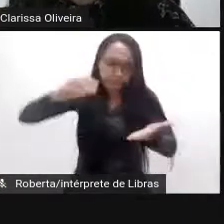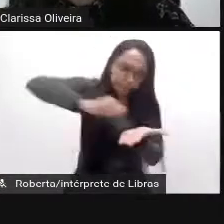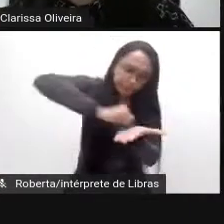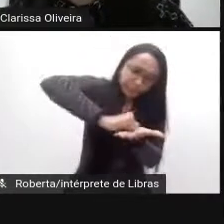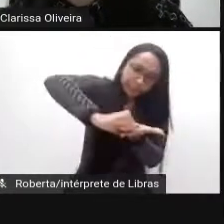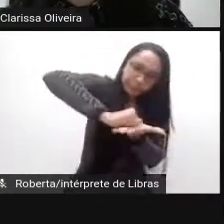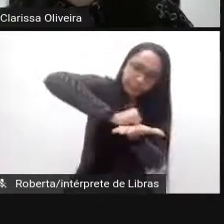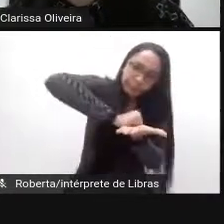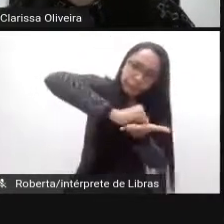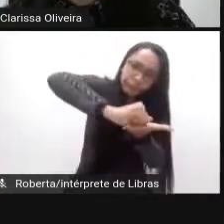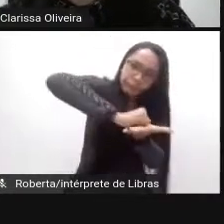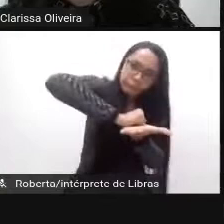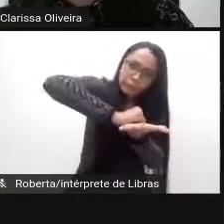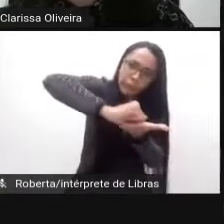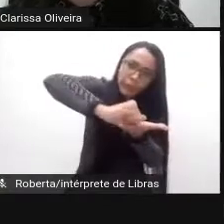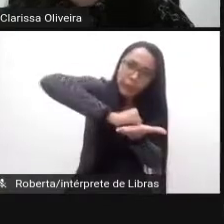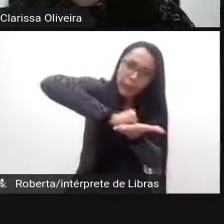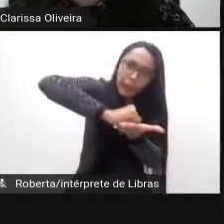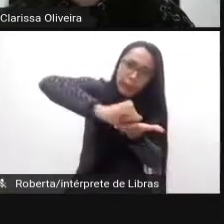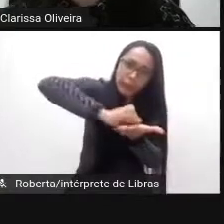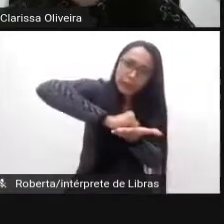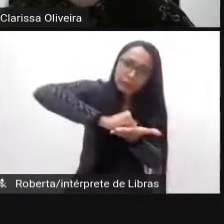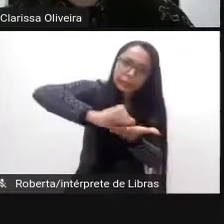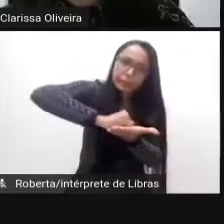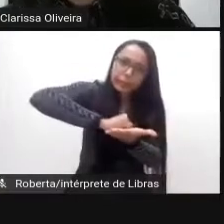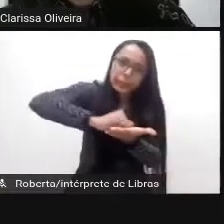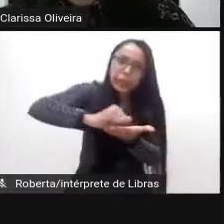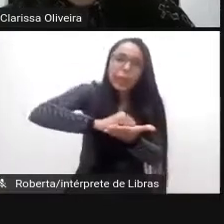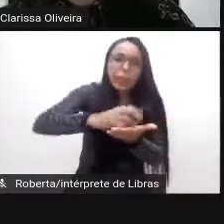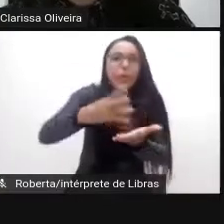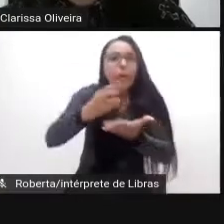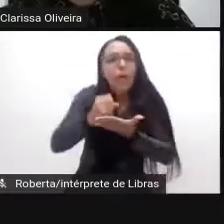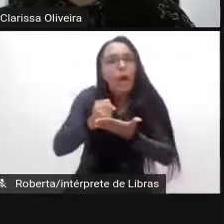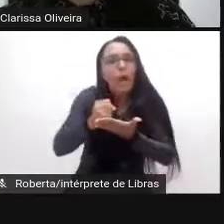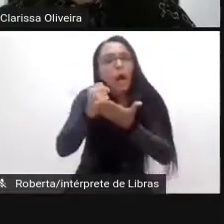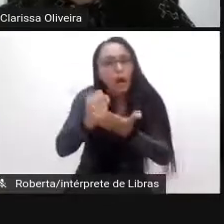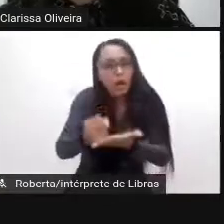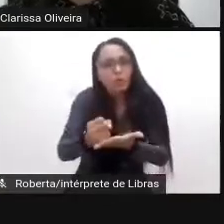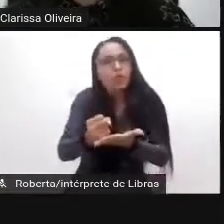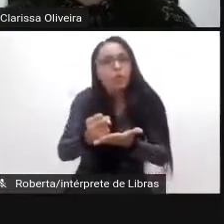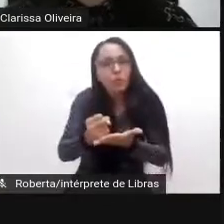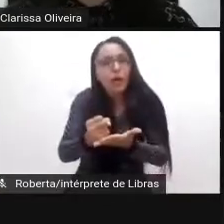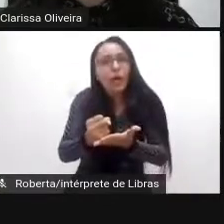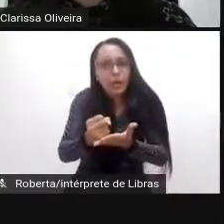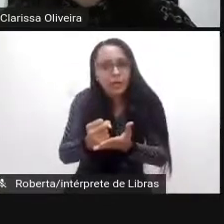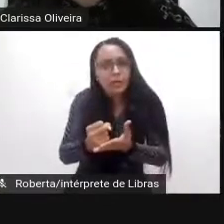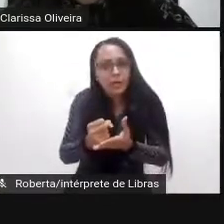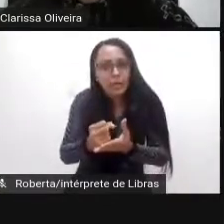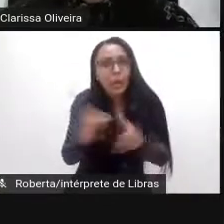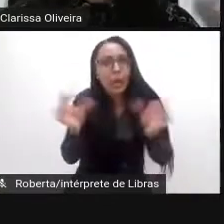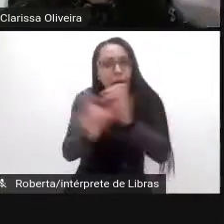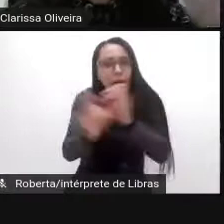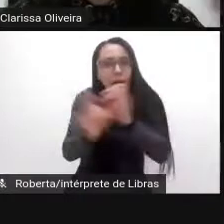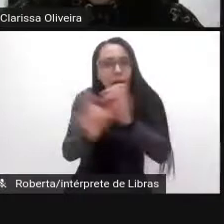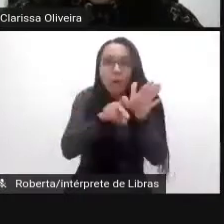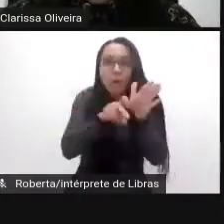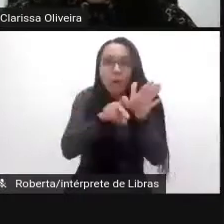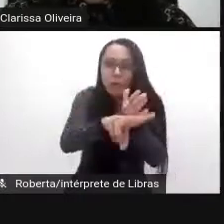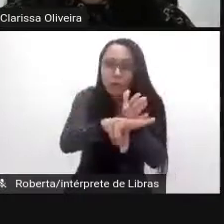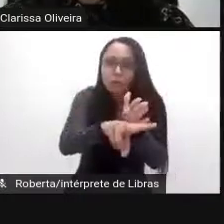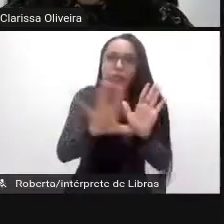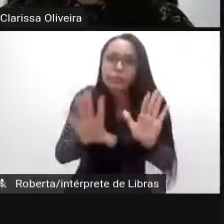ali, que vai auxiliar também nessa dissipação dos vírus. Aí vejam como tem